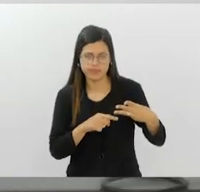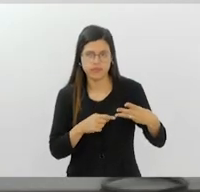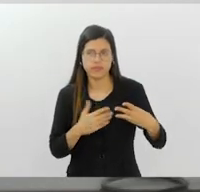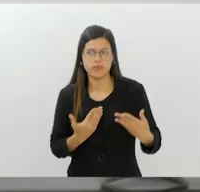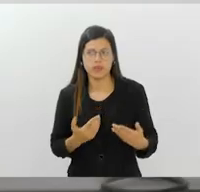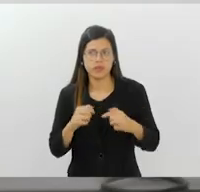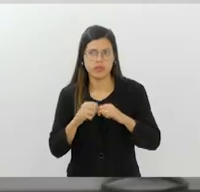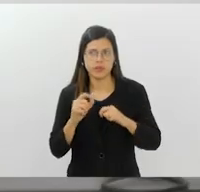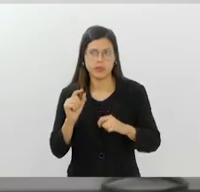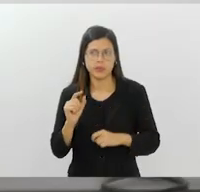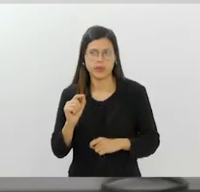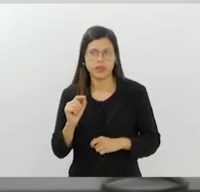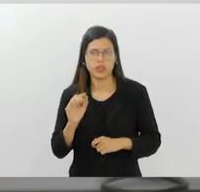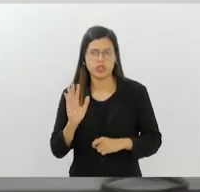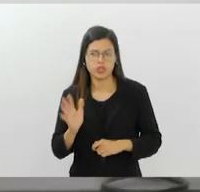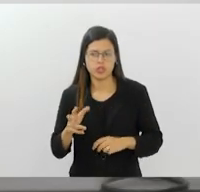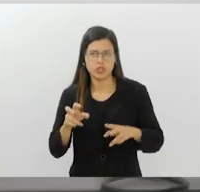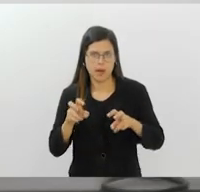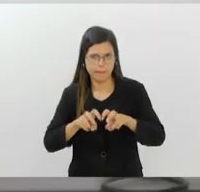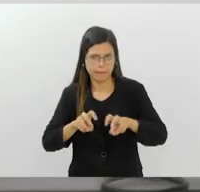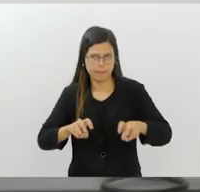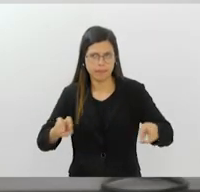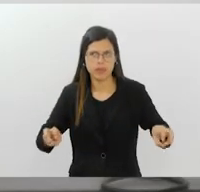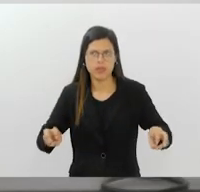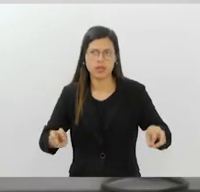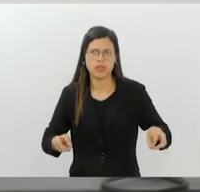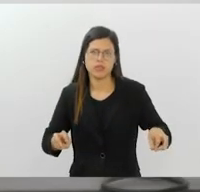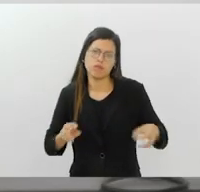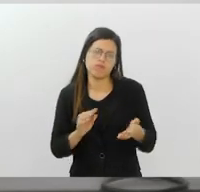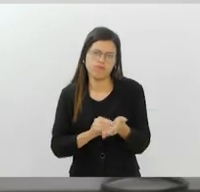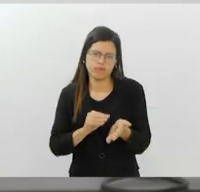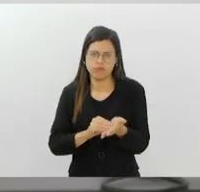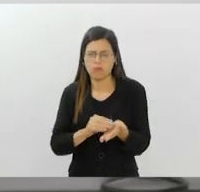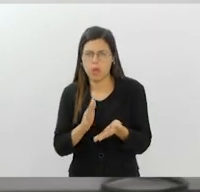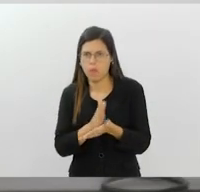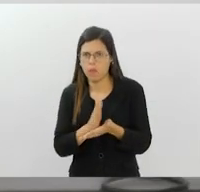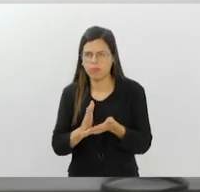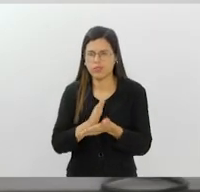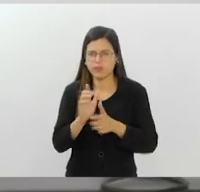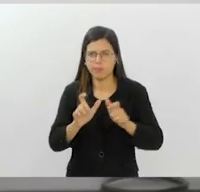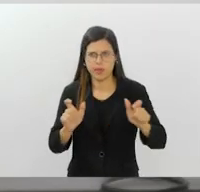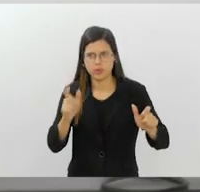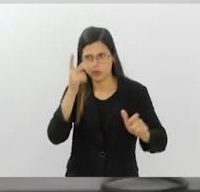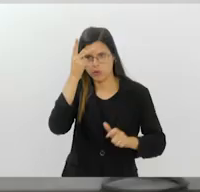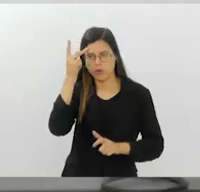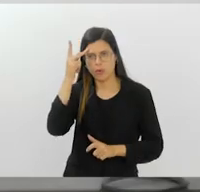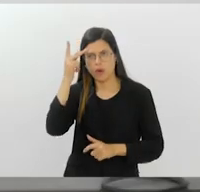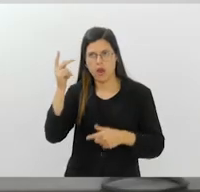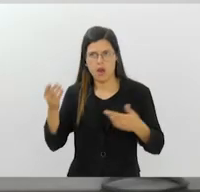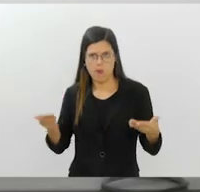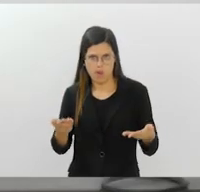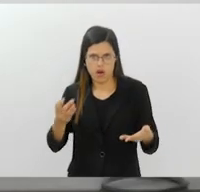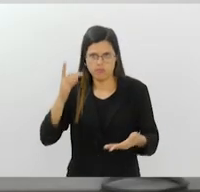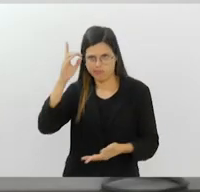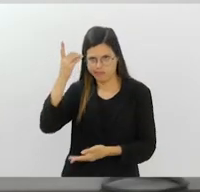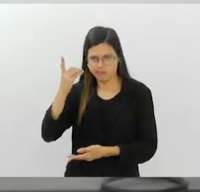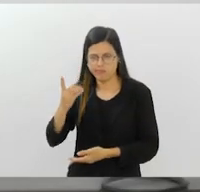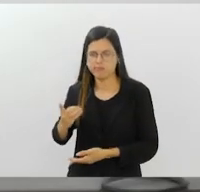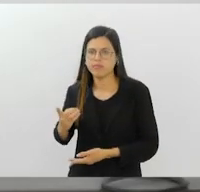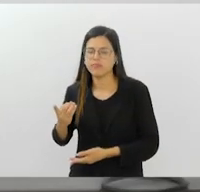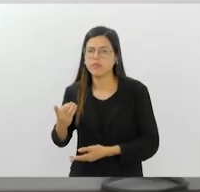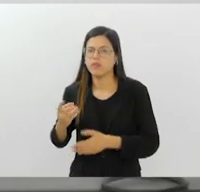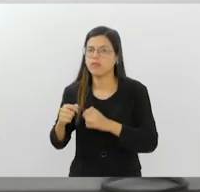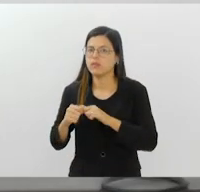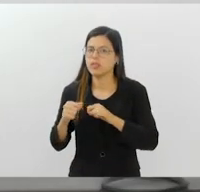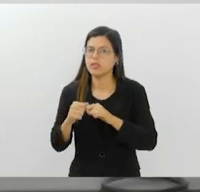já estão assim compondo a mesa tá tá faltando algumas pessoas Então vou passar para paraa Dane Monteiro minha querida companheira ela vai fazer